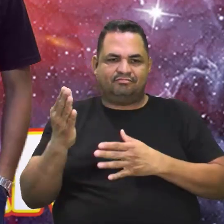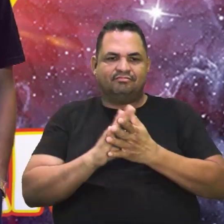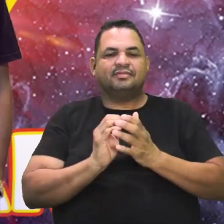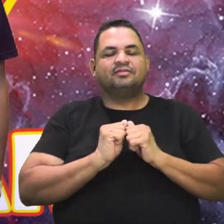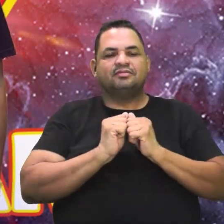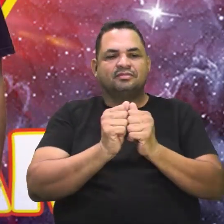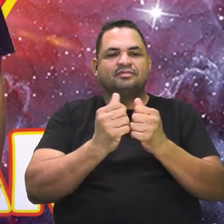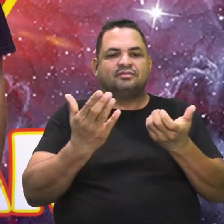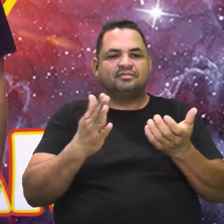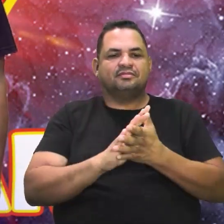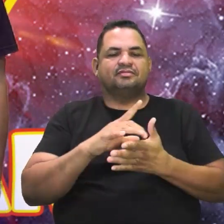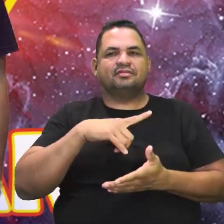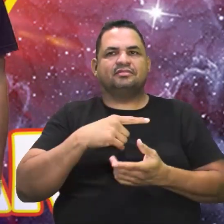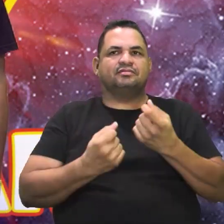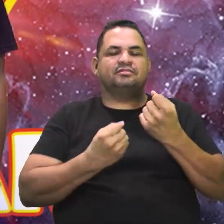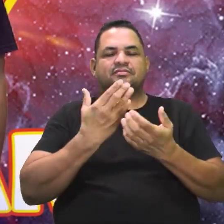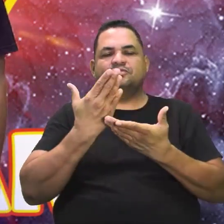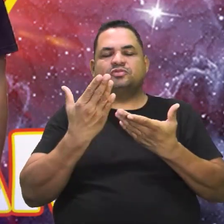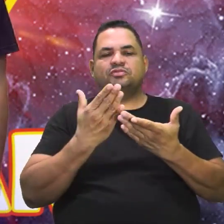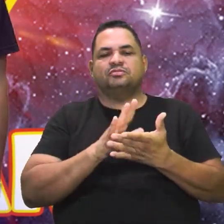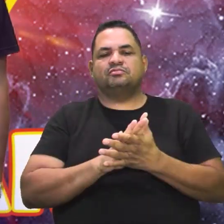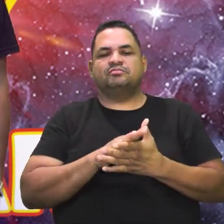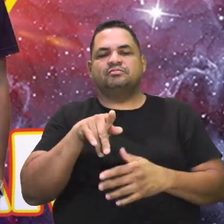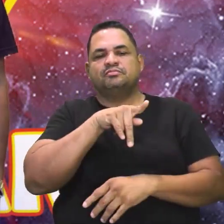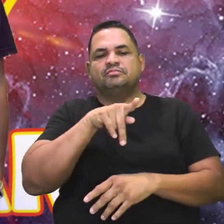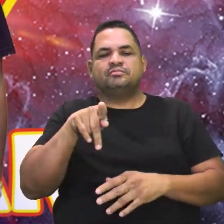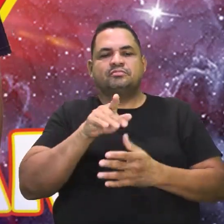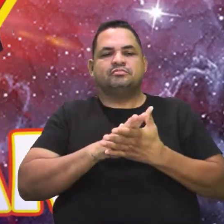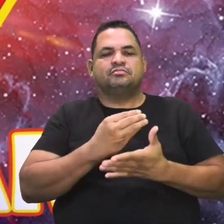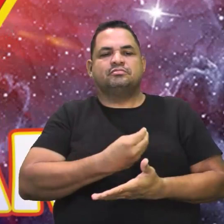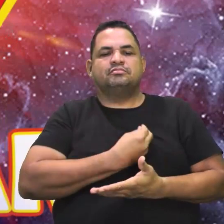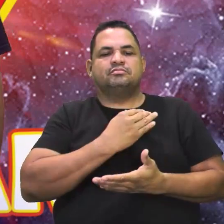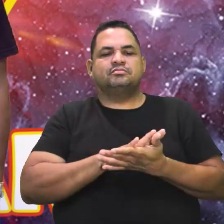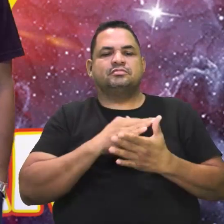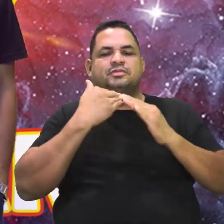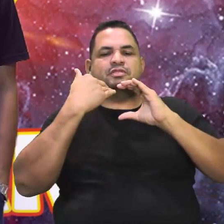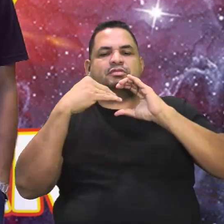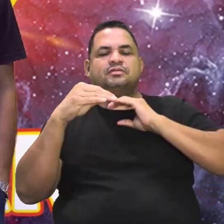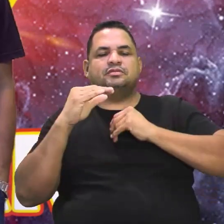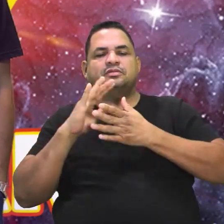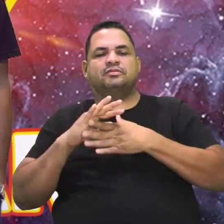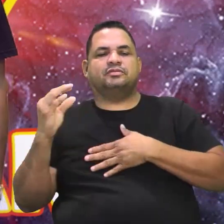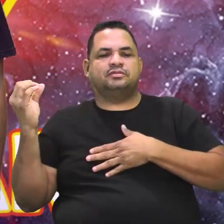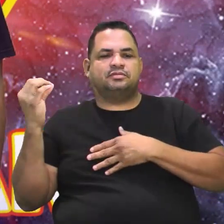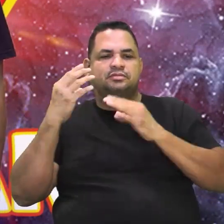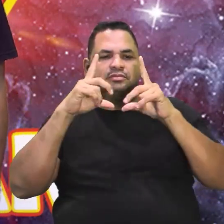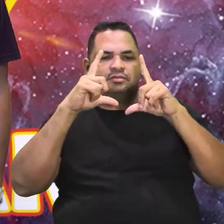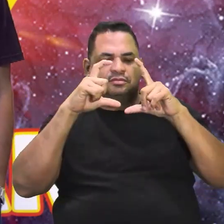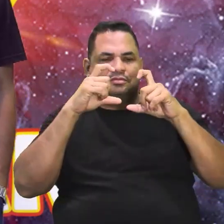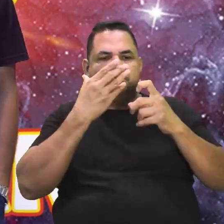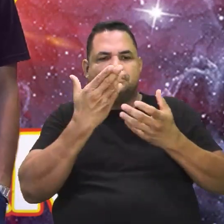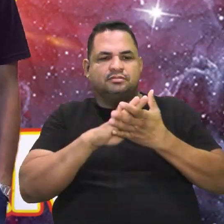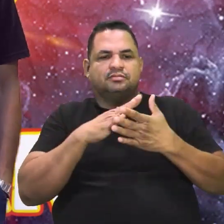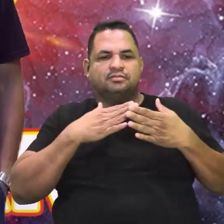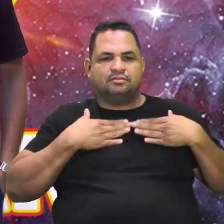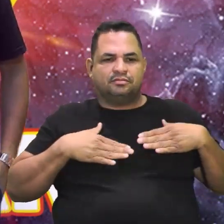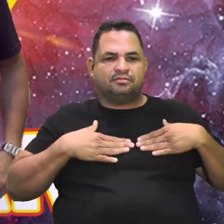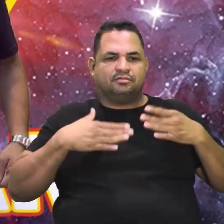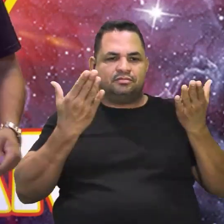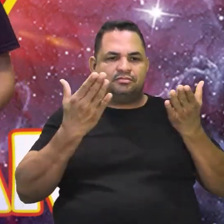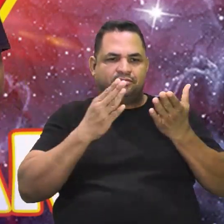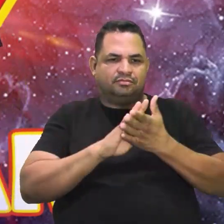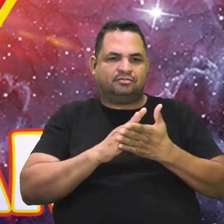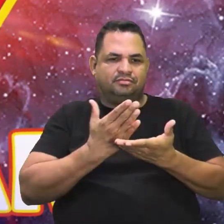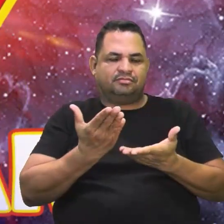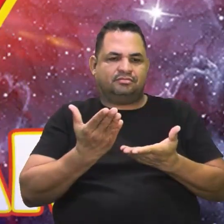tamo junto, né? Tem alguns professores presenciais nos enviando novas fotos de novas localidades, novas escolas. Fica aí, fica tranquilo, fica esperto